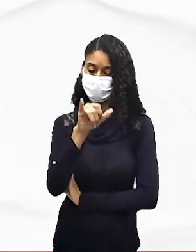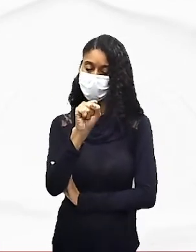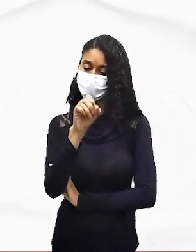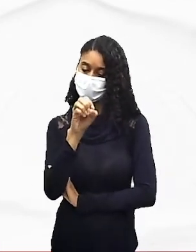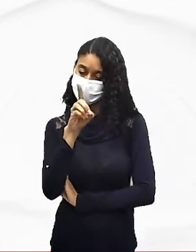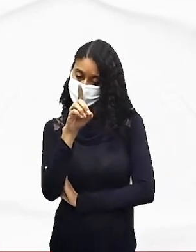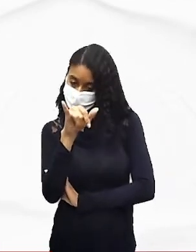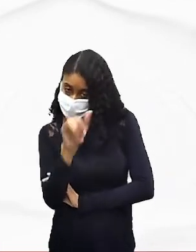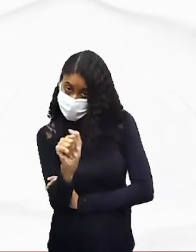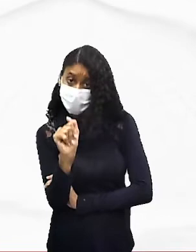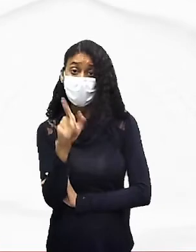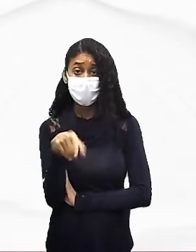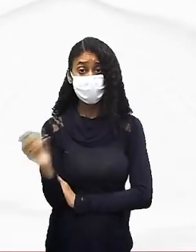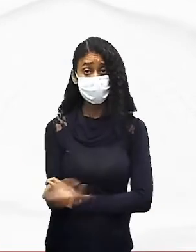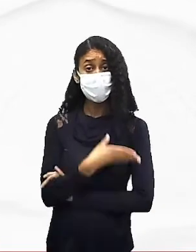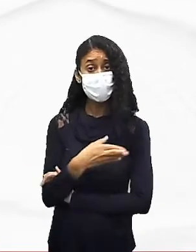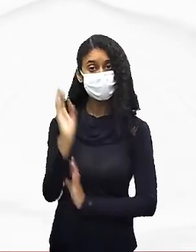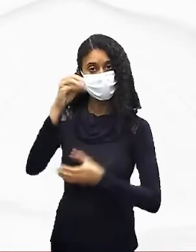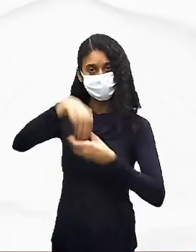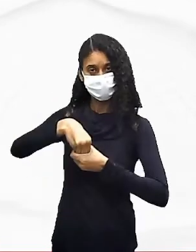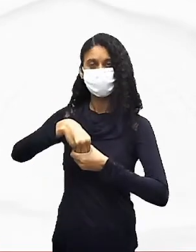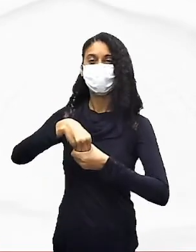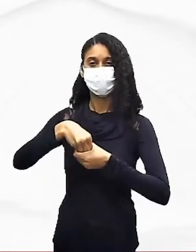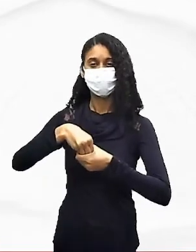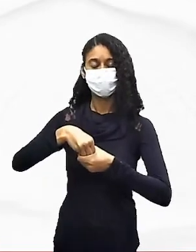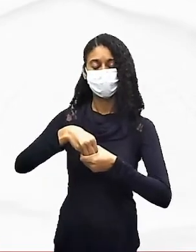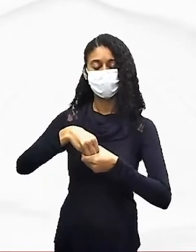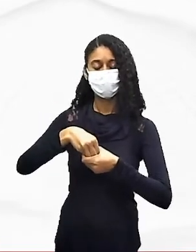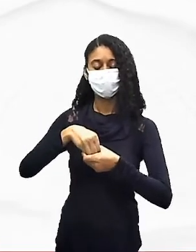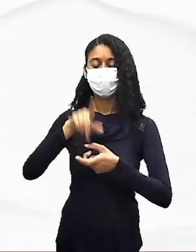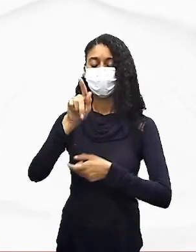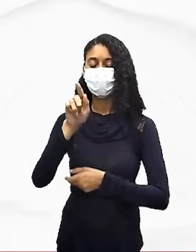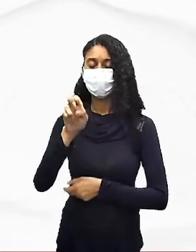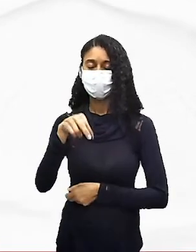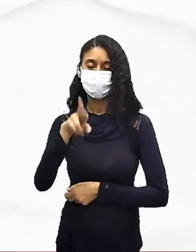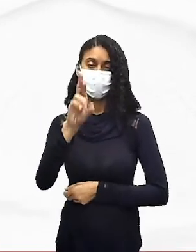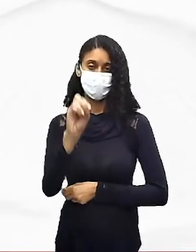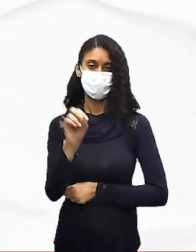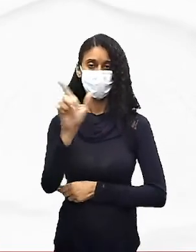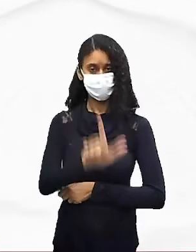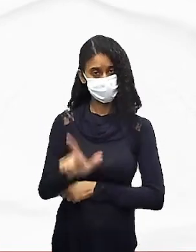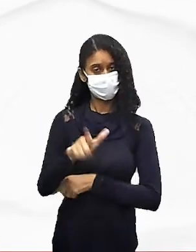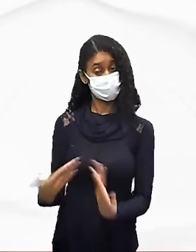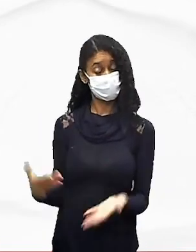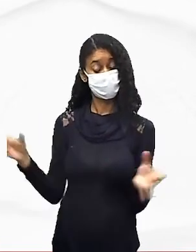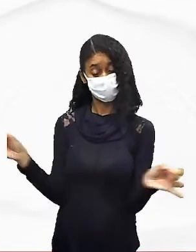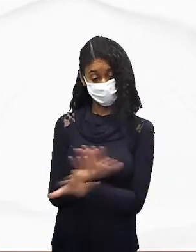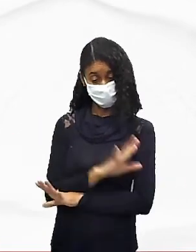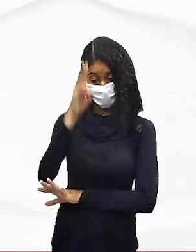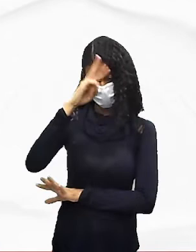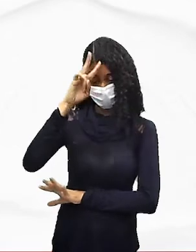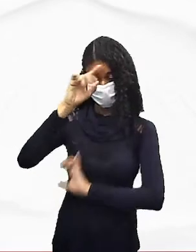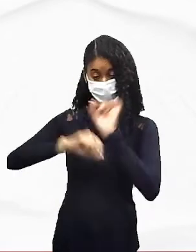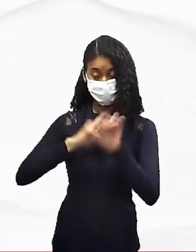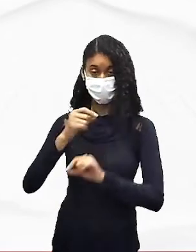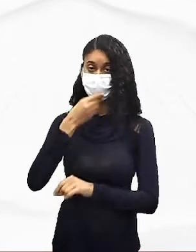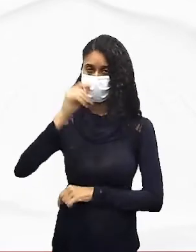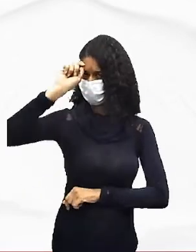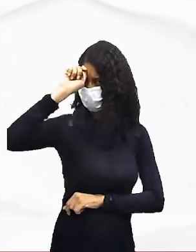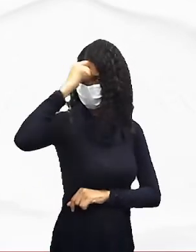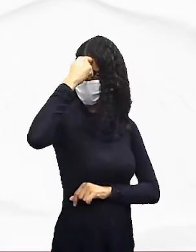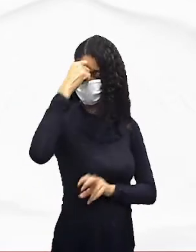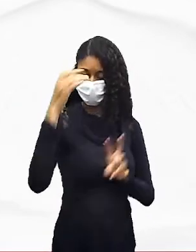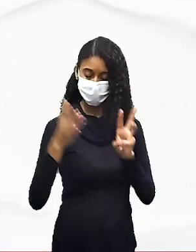inclusive, dentro do gênero literário. Tá bom? E terminando a história do índio, do negro,